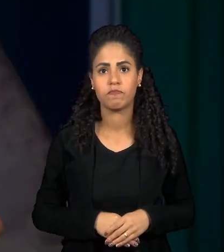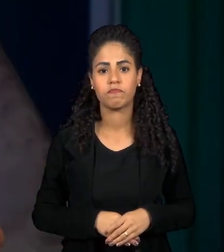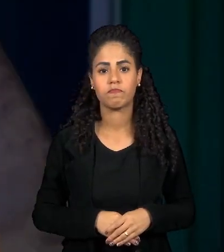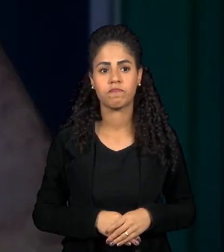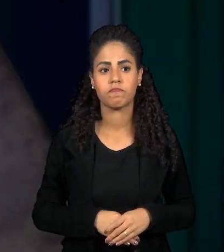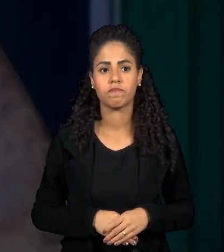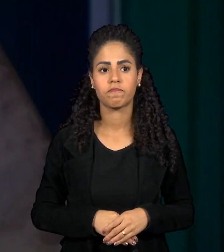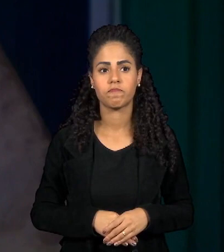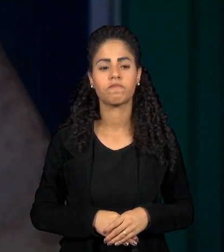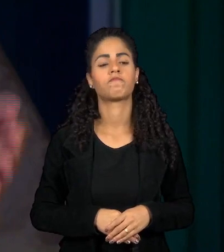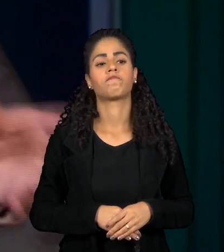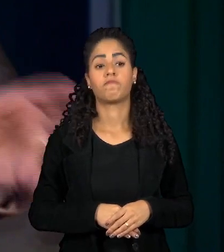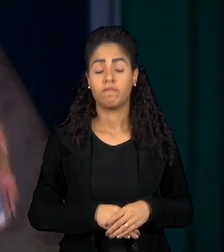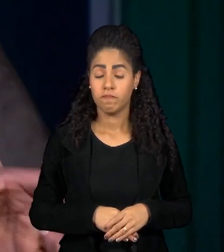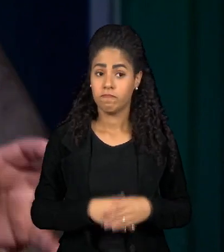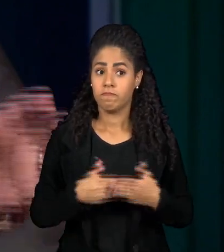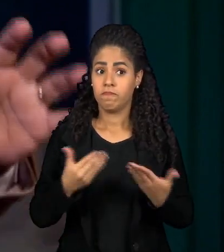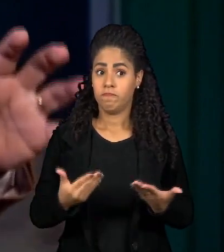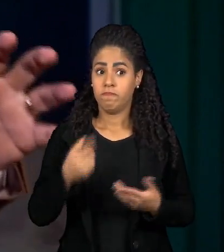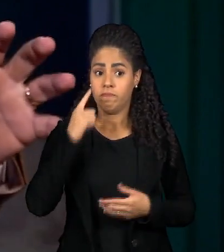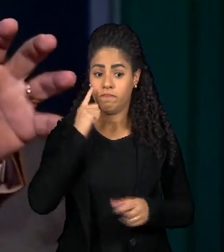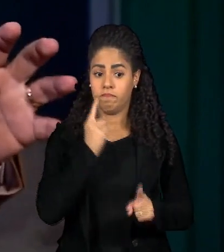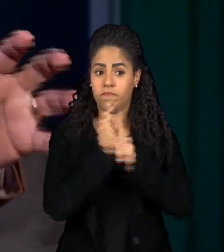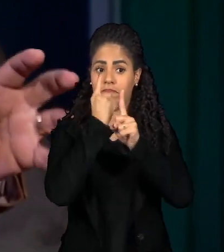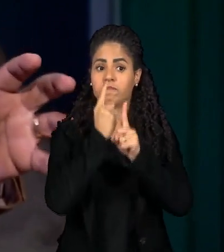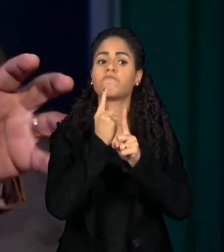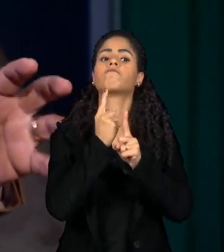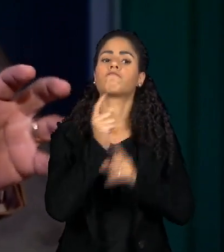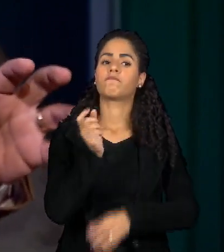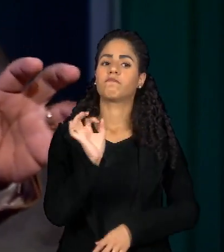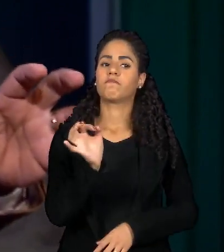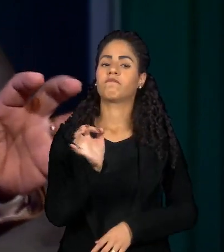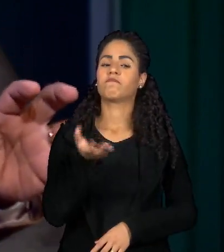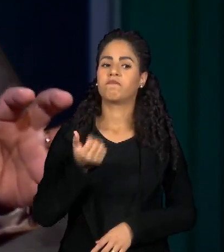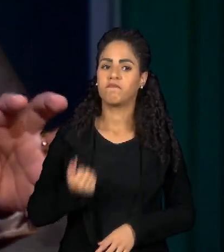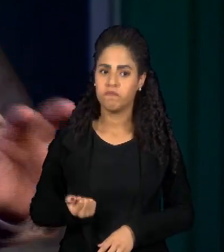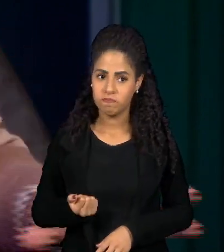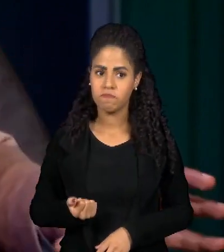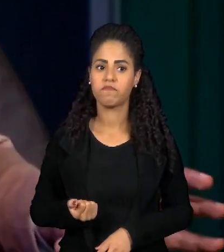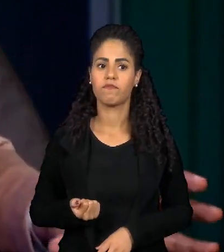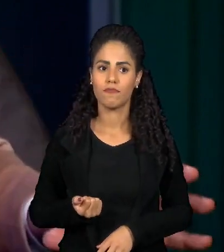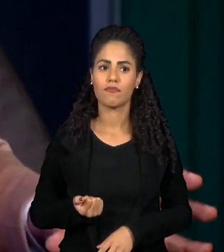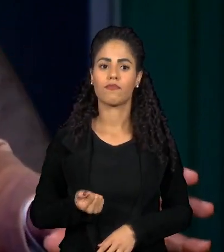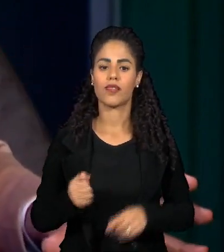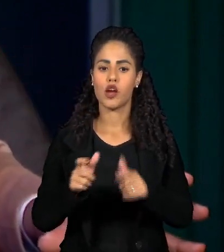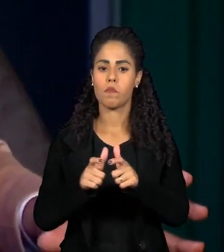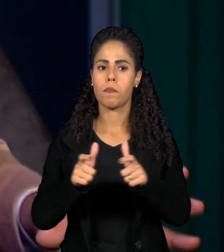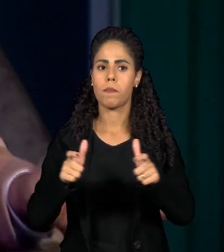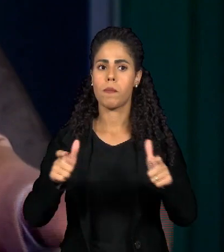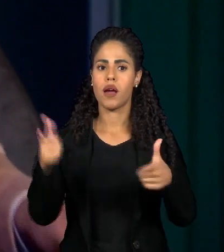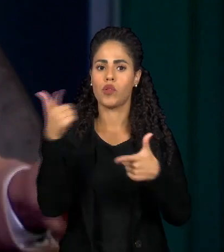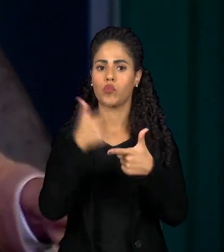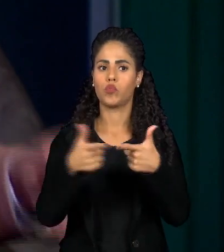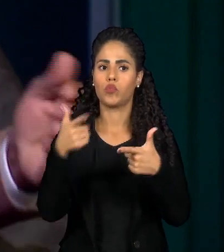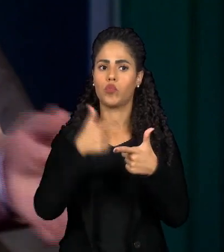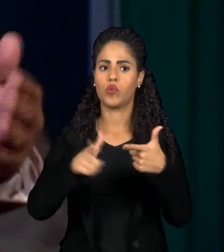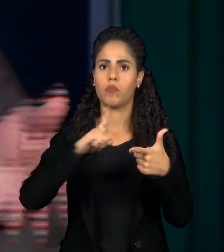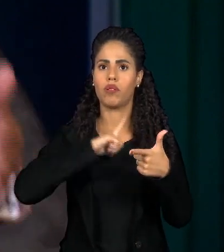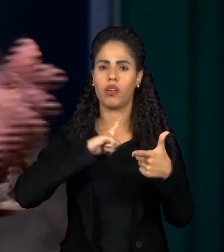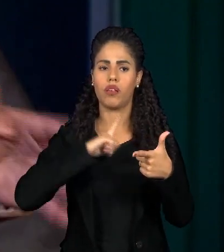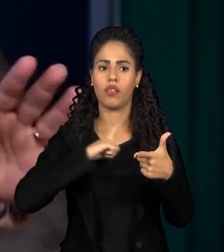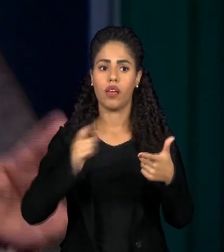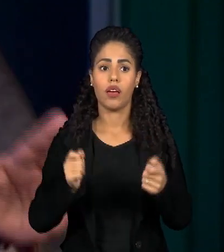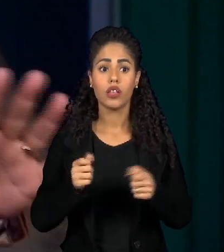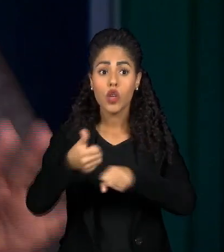Pois é, nós estamos identificando uma dimensão do problema, né? Olha, nós não